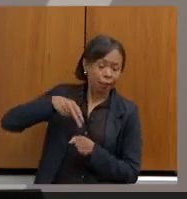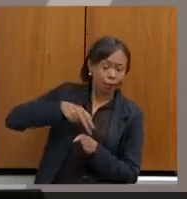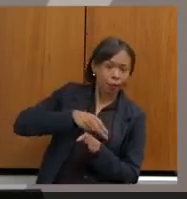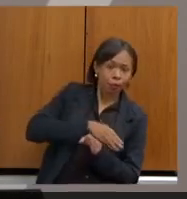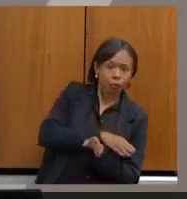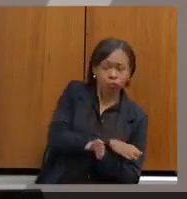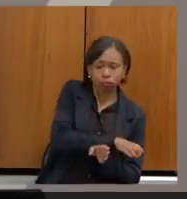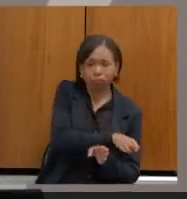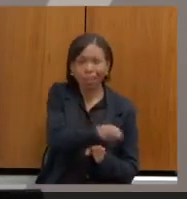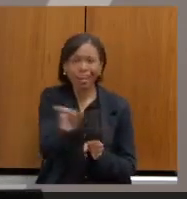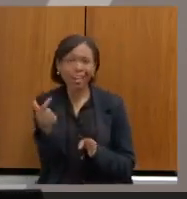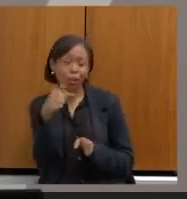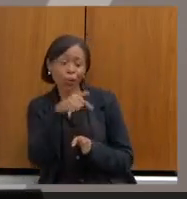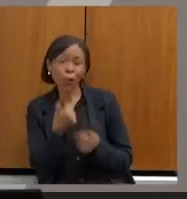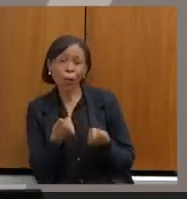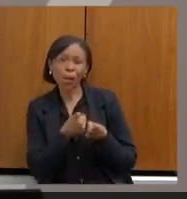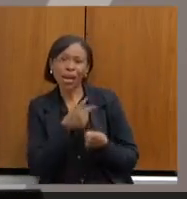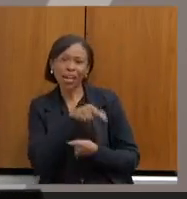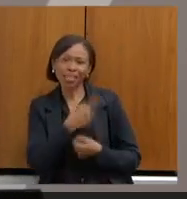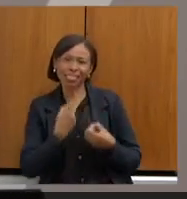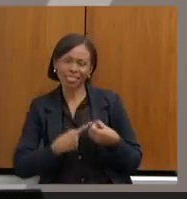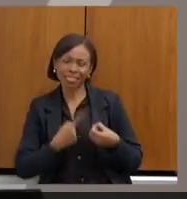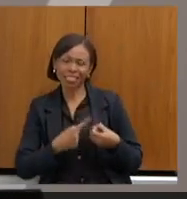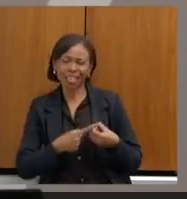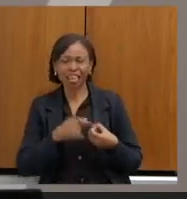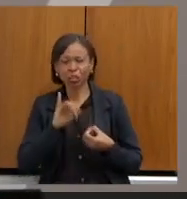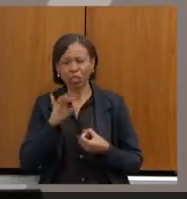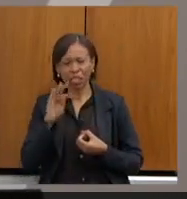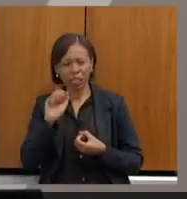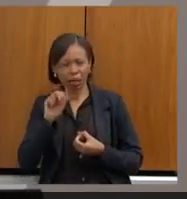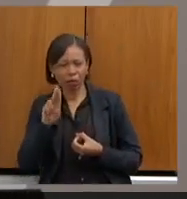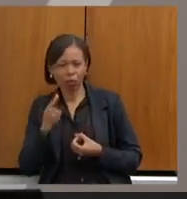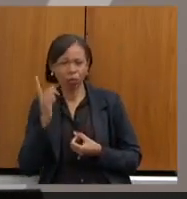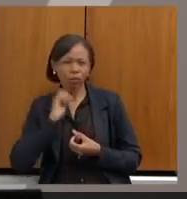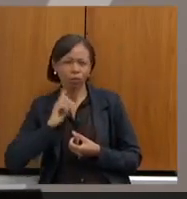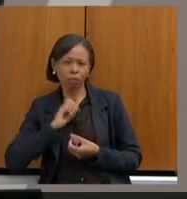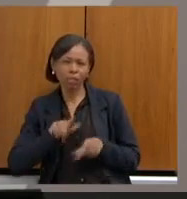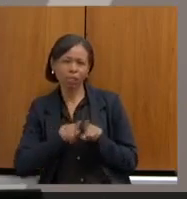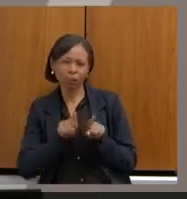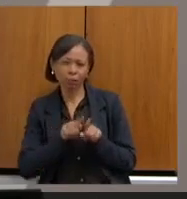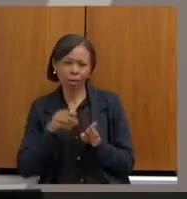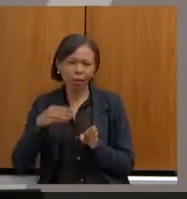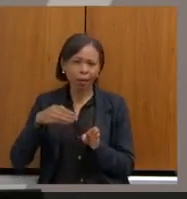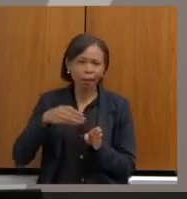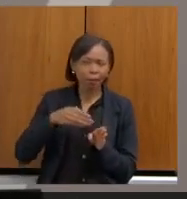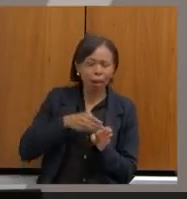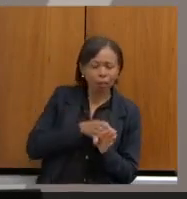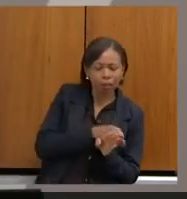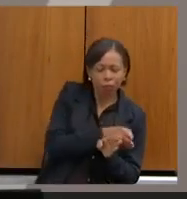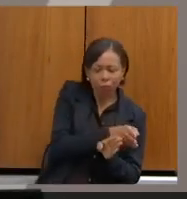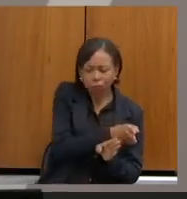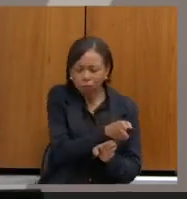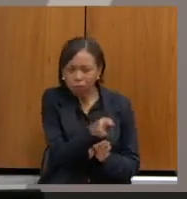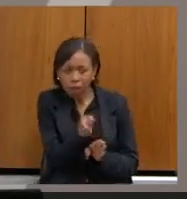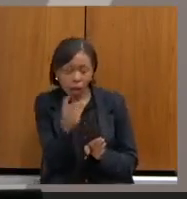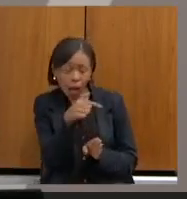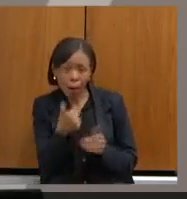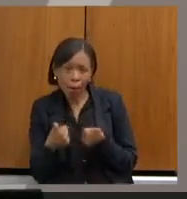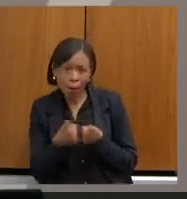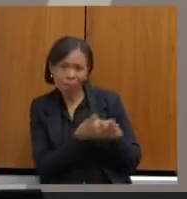também São Sebastião do Paraíso ou passa ali pertinho Itaú de Minas deixei ou seja viu isso passa o seu você